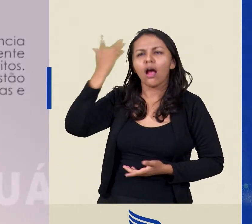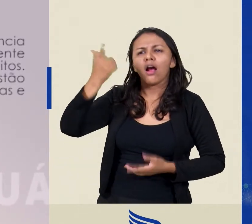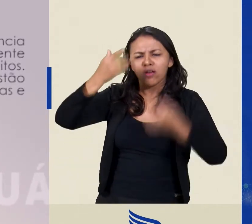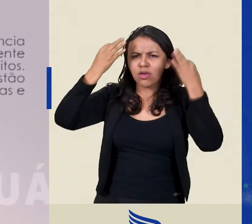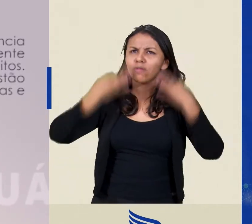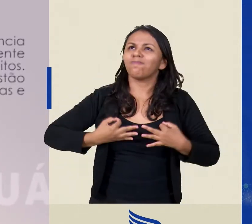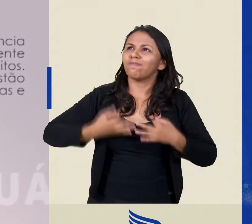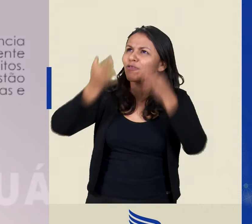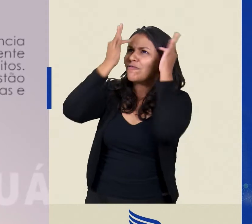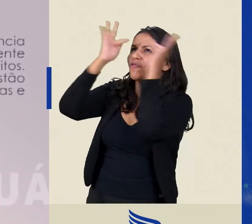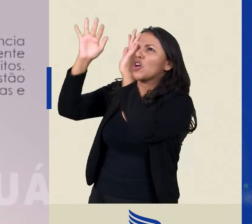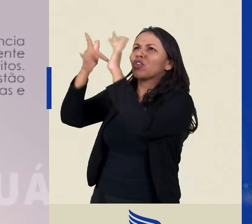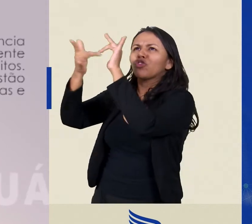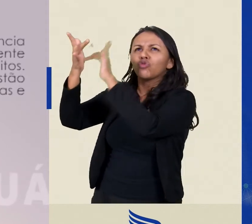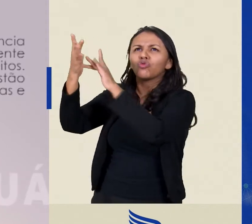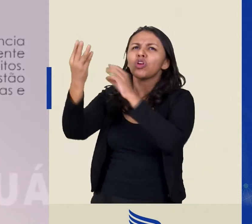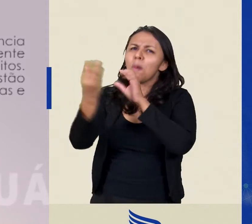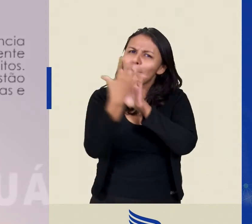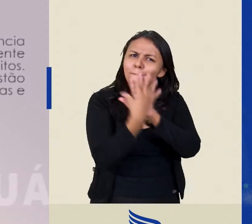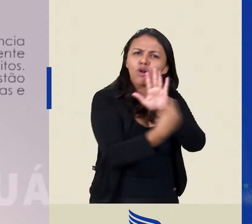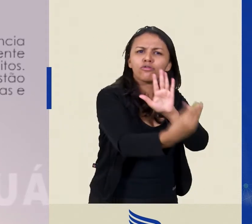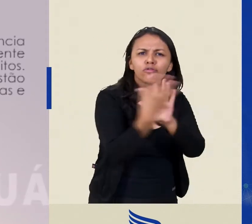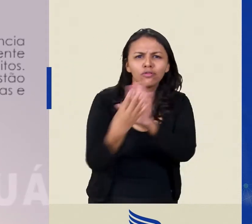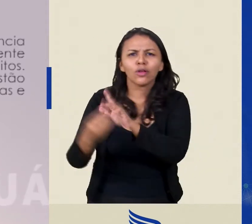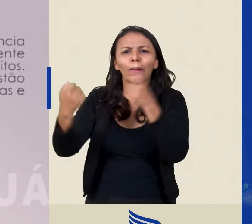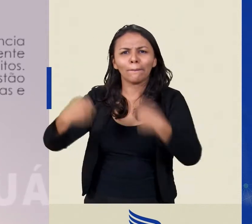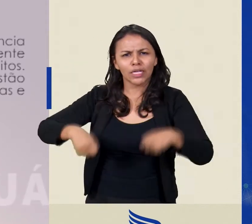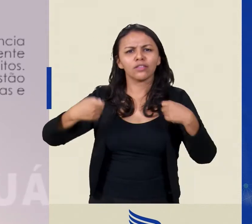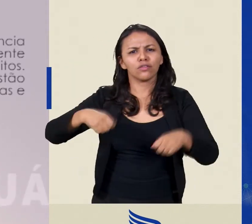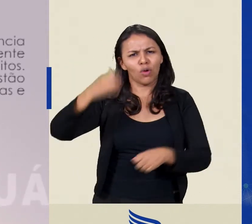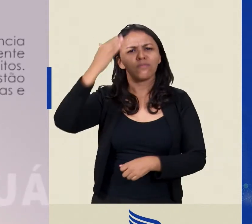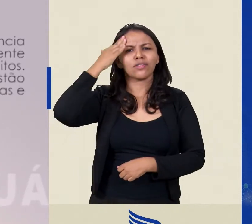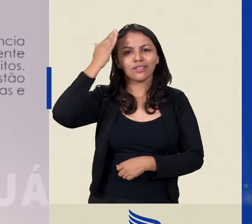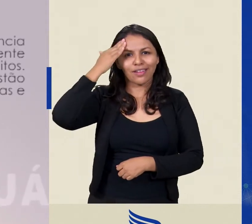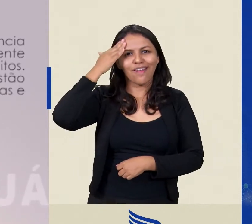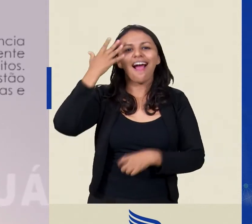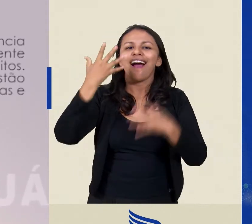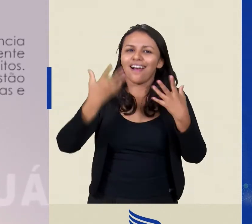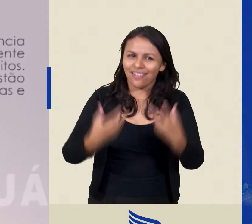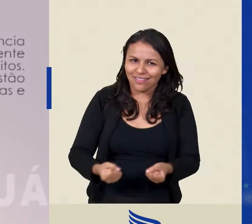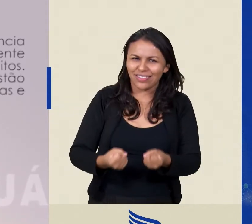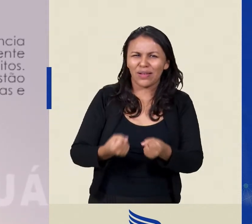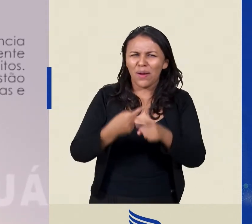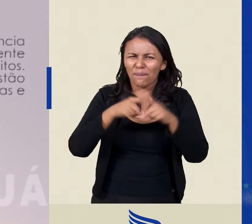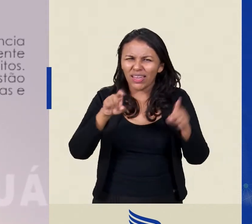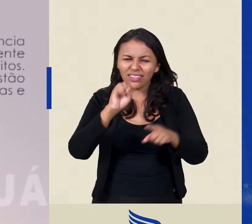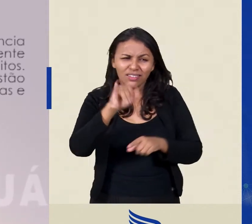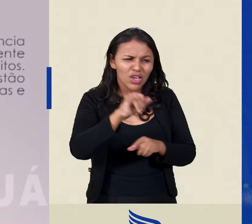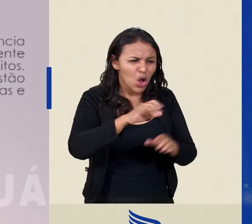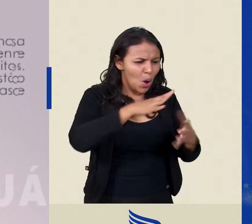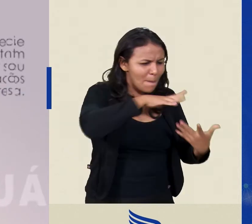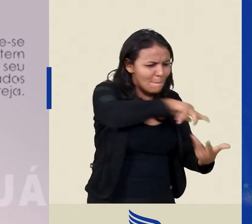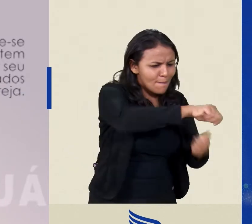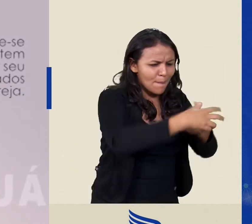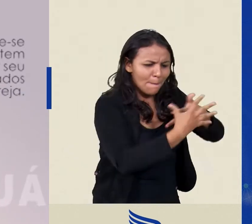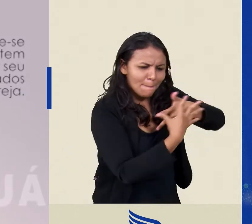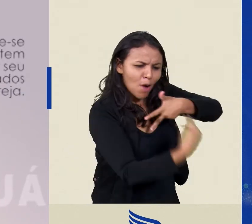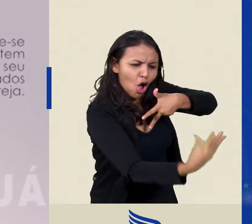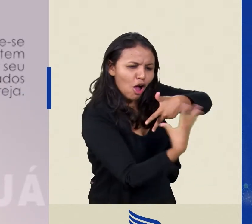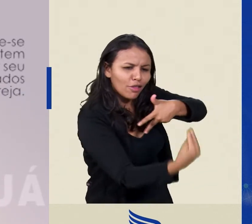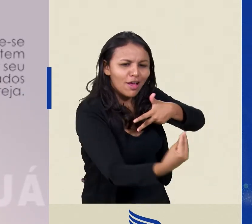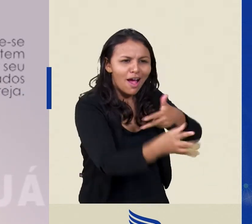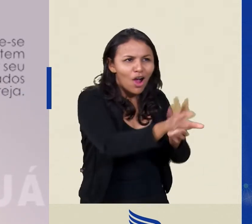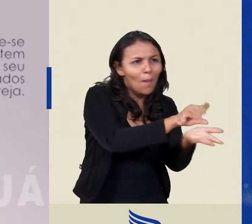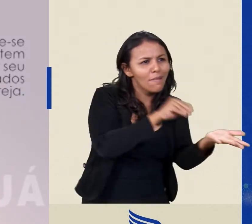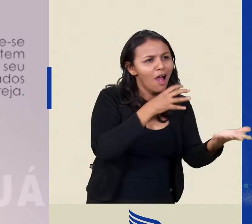posição, devem ser aceitos. Mas quando mostram que estão seguindo os costumes, modas e sentimentos